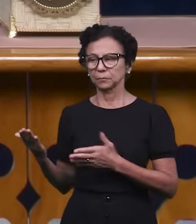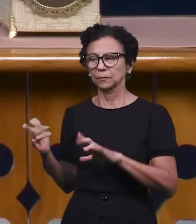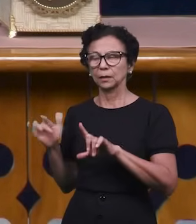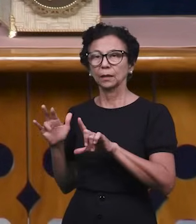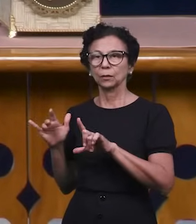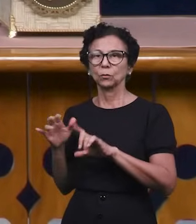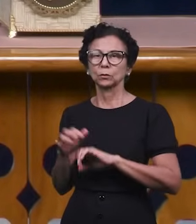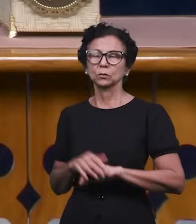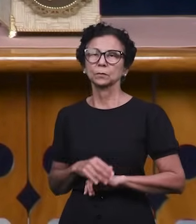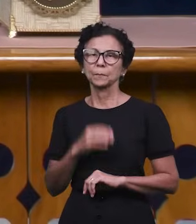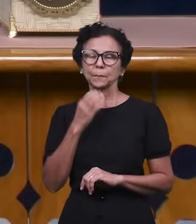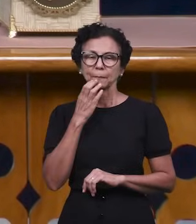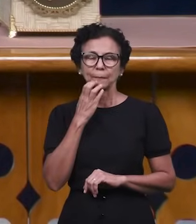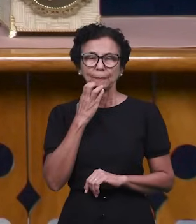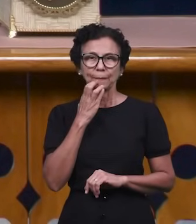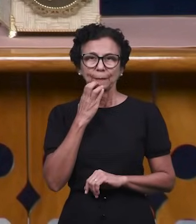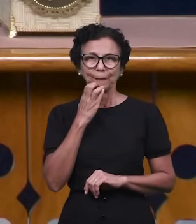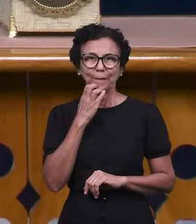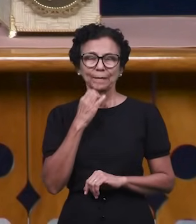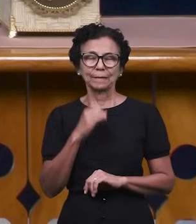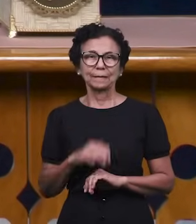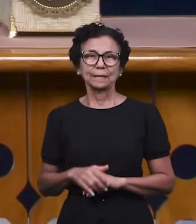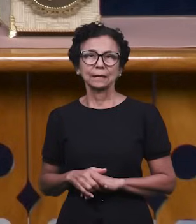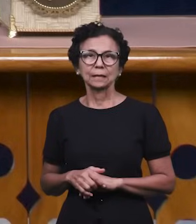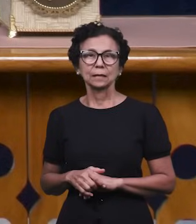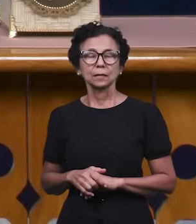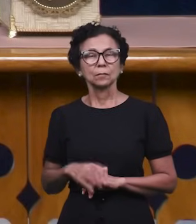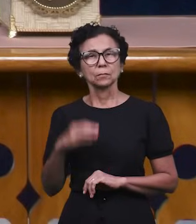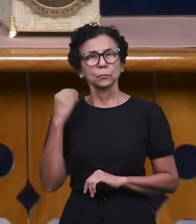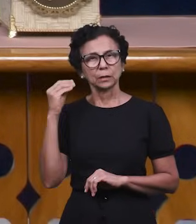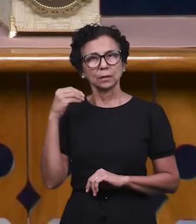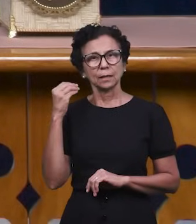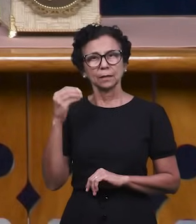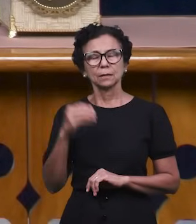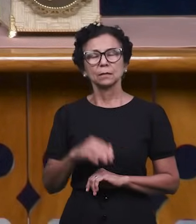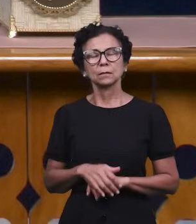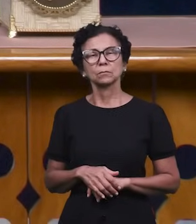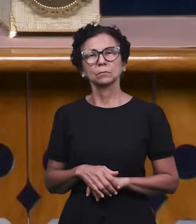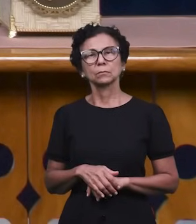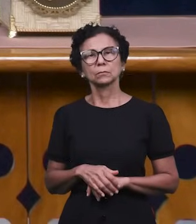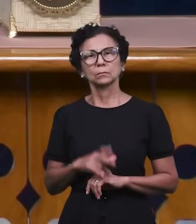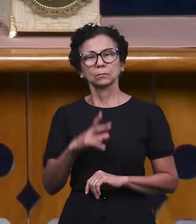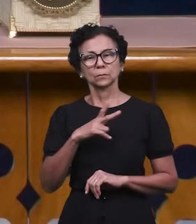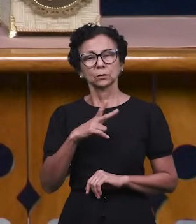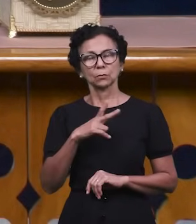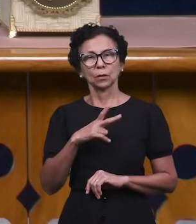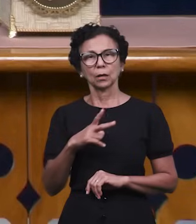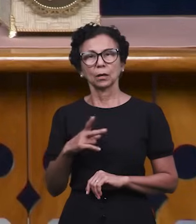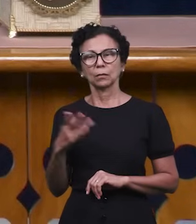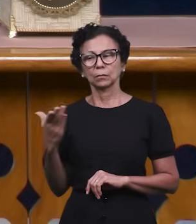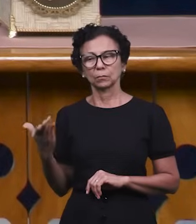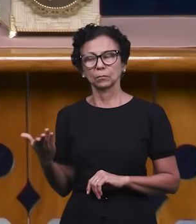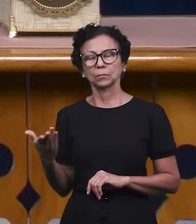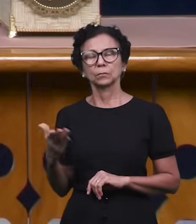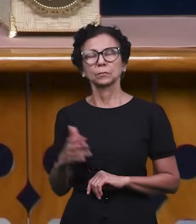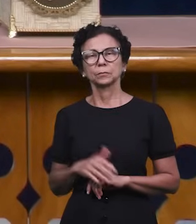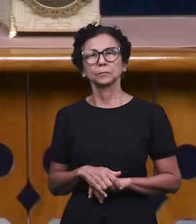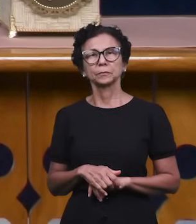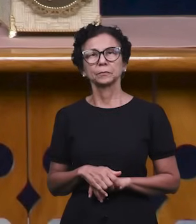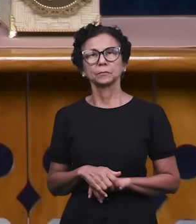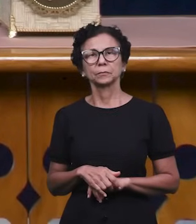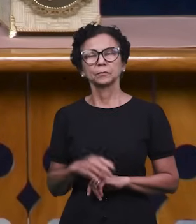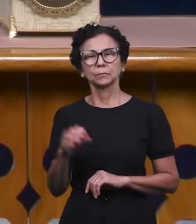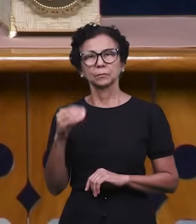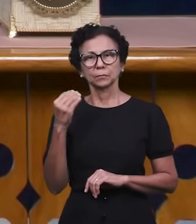na tela, ou também aqueles que desejarem contar a sua experiência, aquilo que Deus tem feito na sua vida, também nesse outro